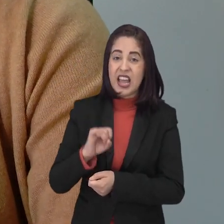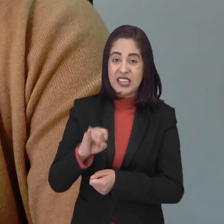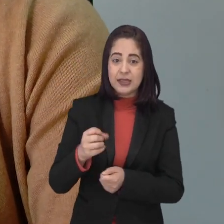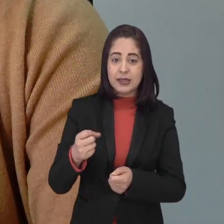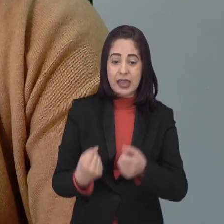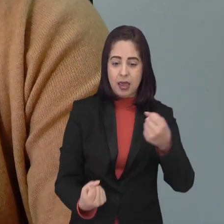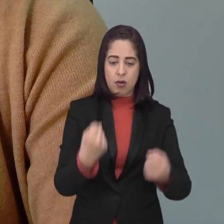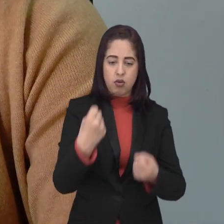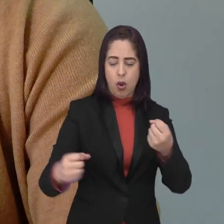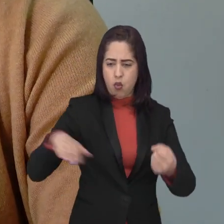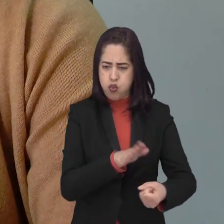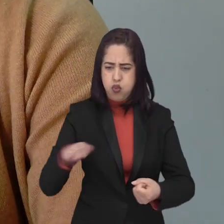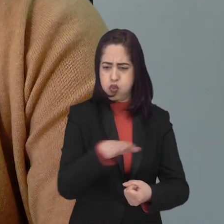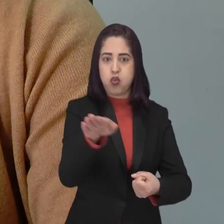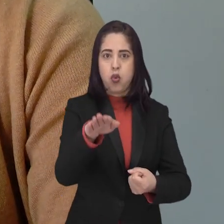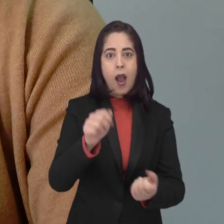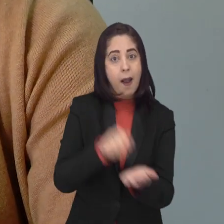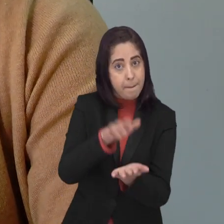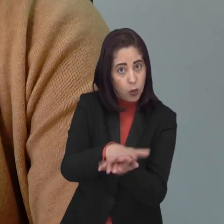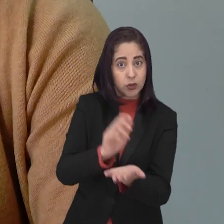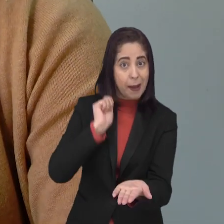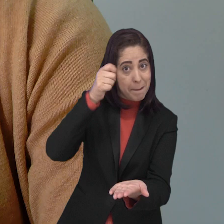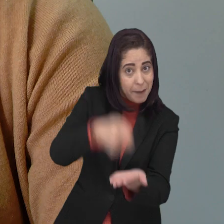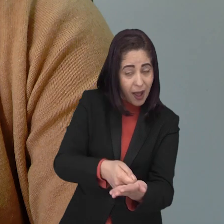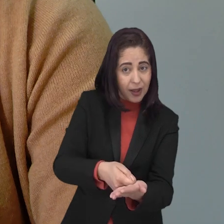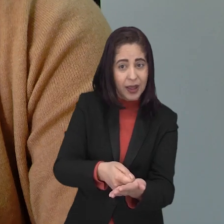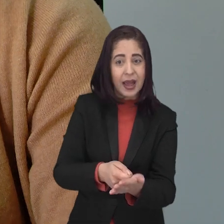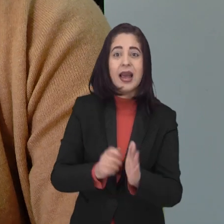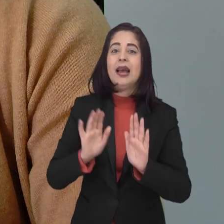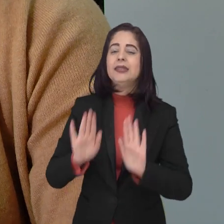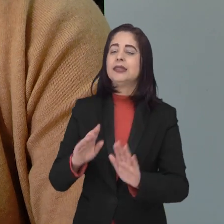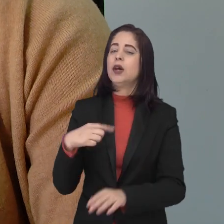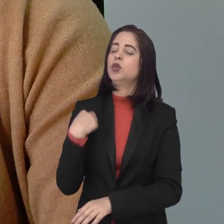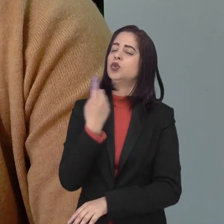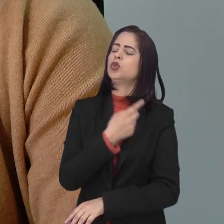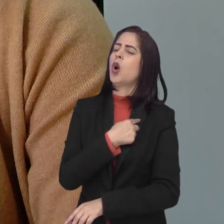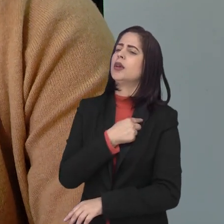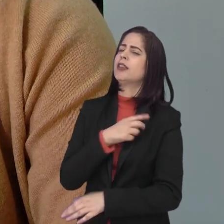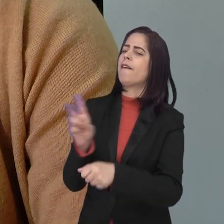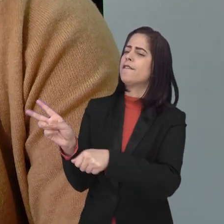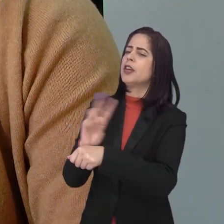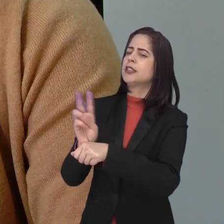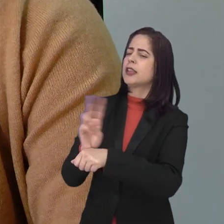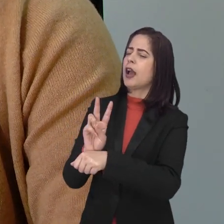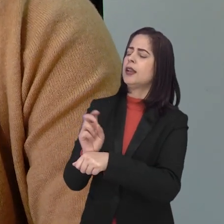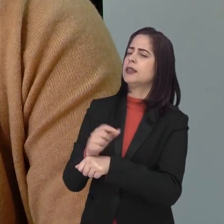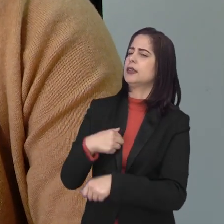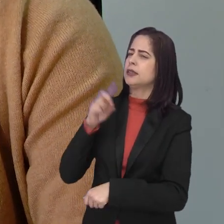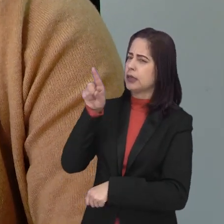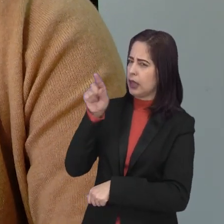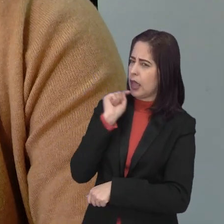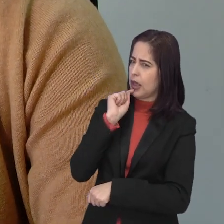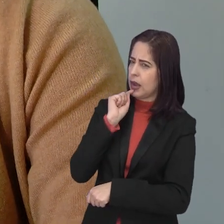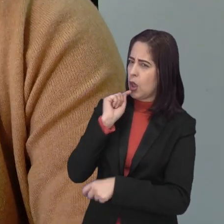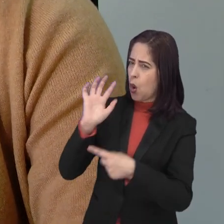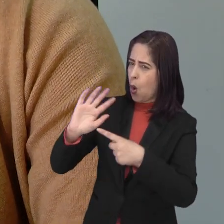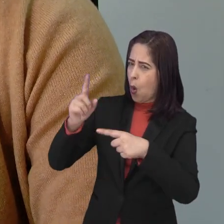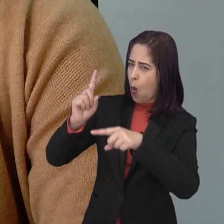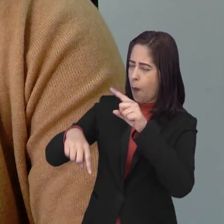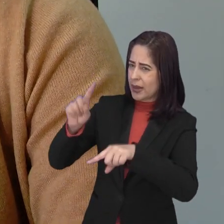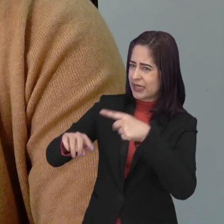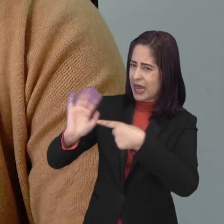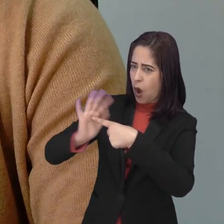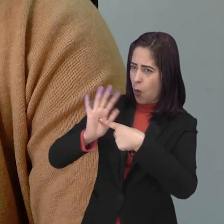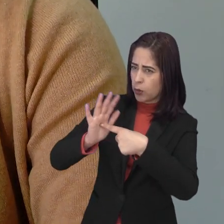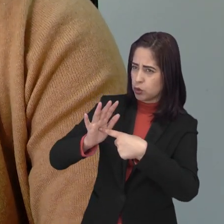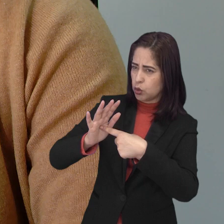multa para o infrator, vamos dizer assim. Então, a gente garante que esse equipamento está correto.